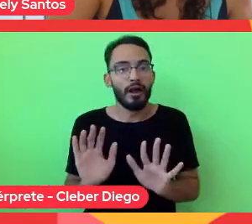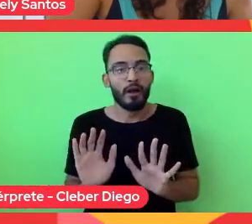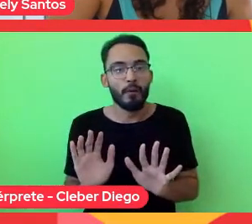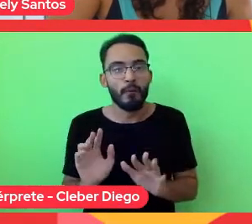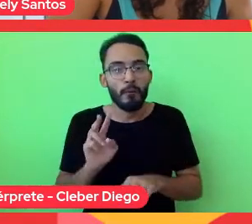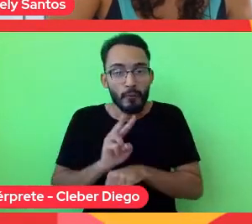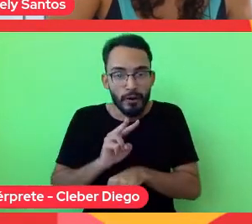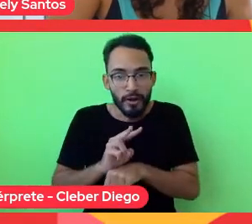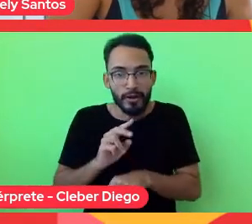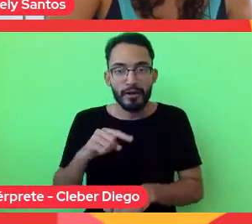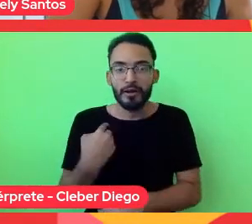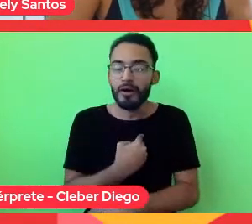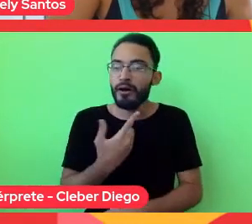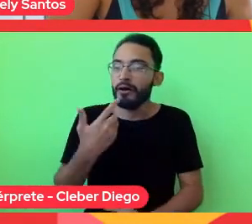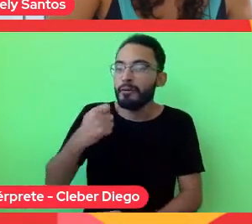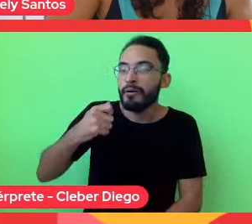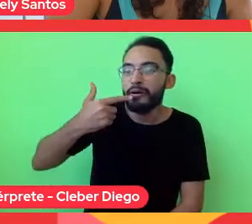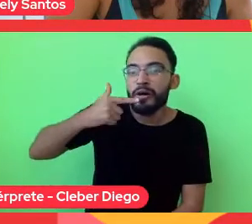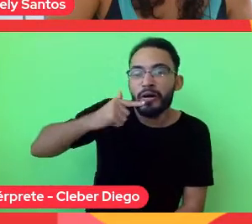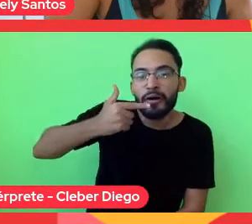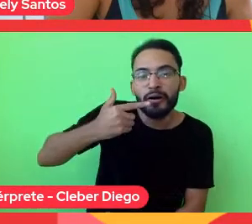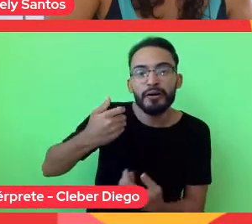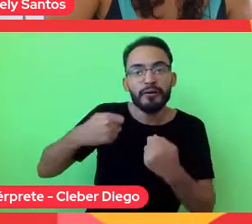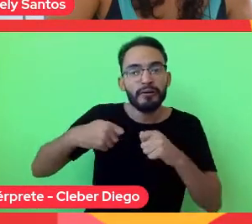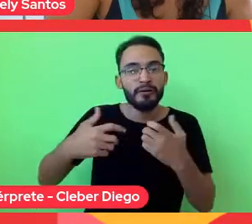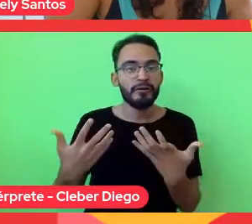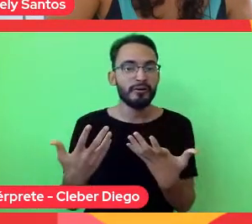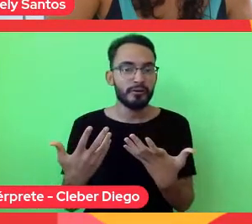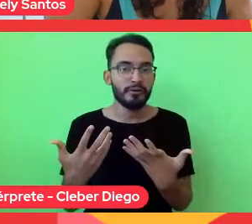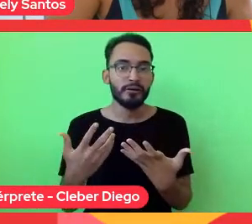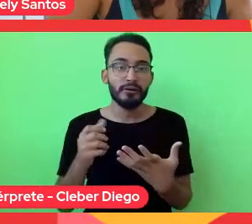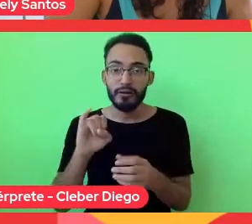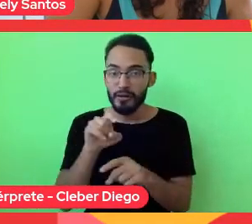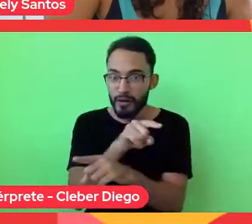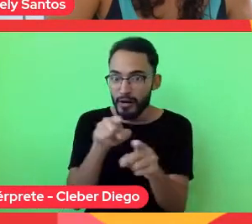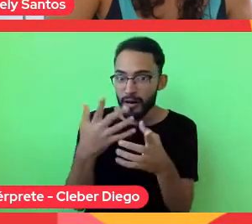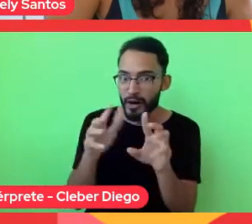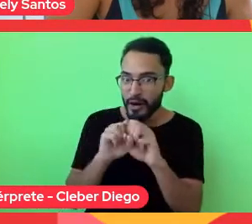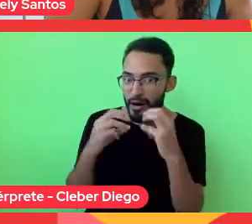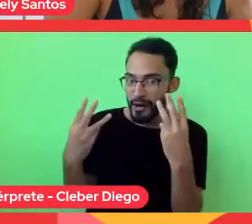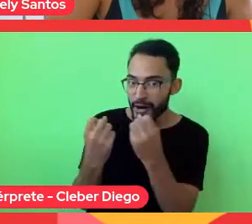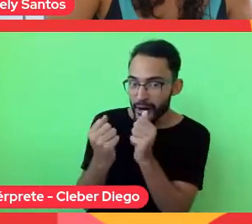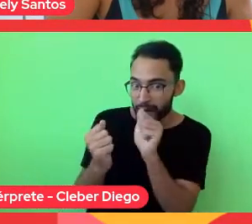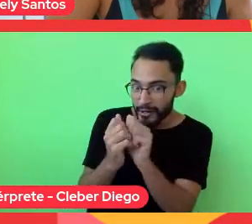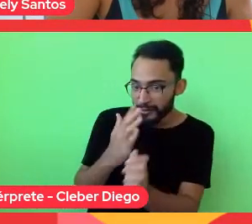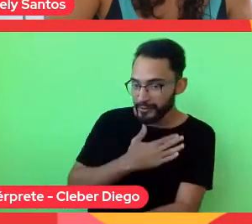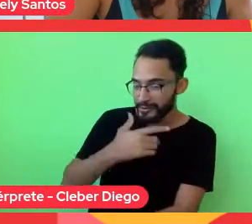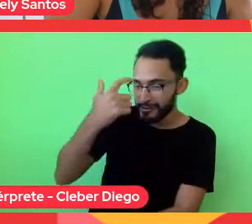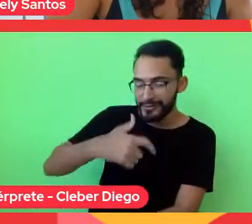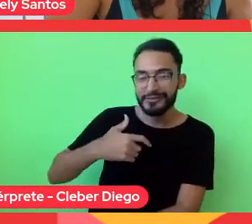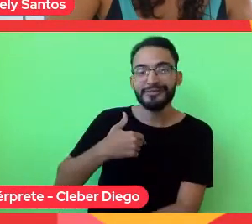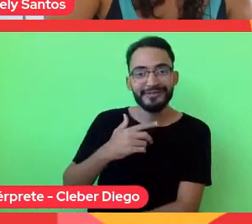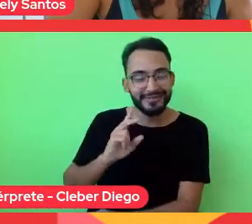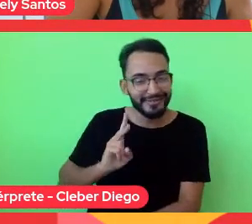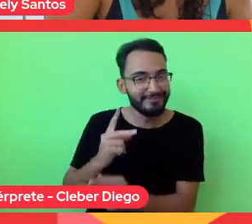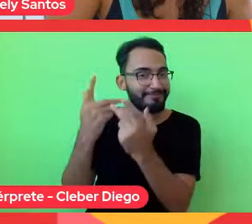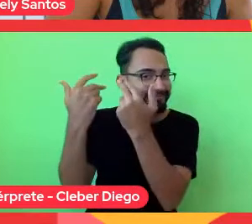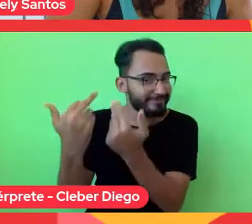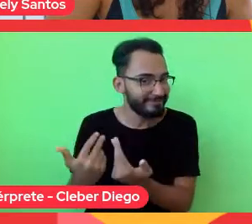a gentileza, e isso quem já fez o workshop comigo sabe que eu repito isso muito, é